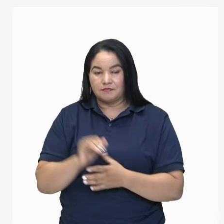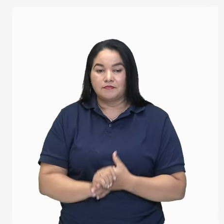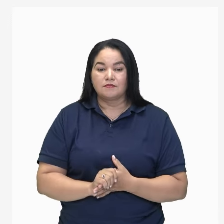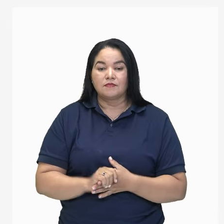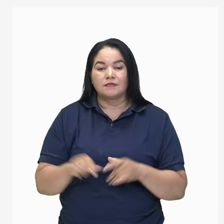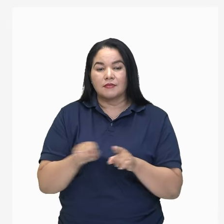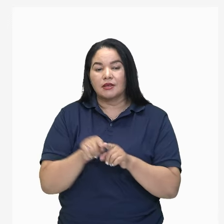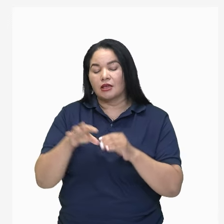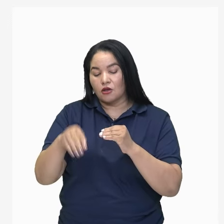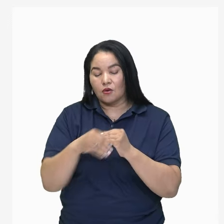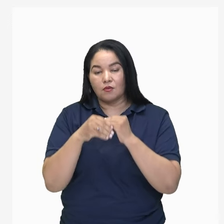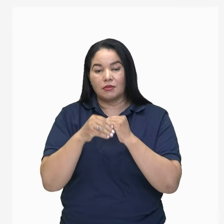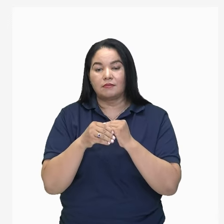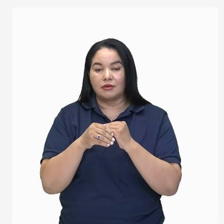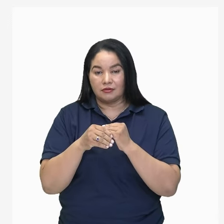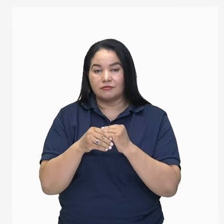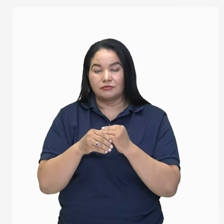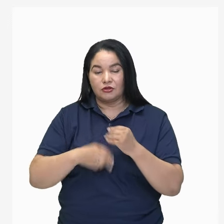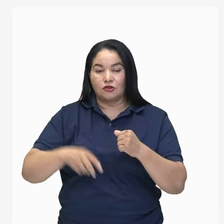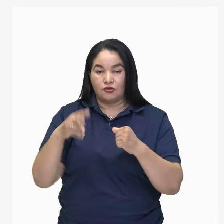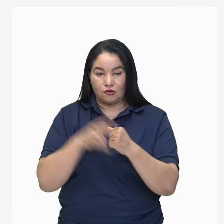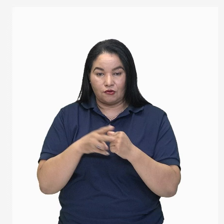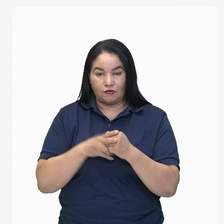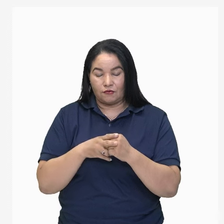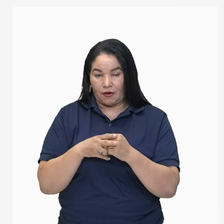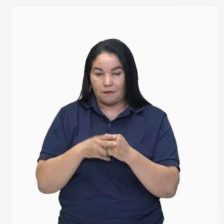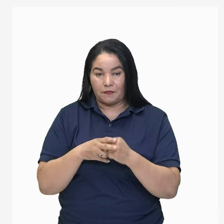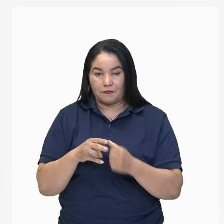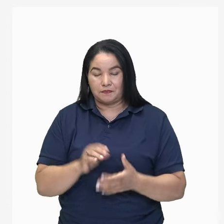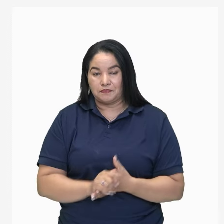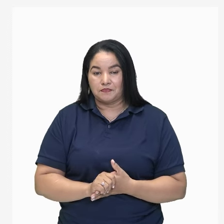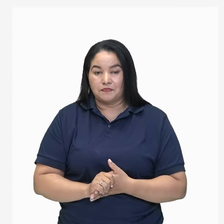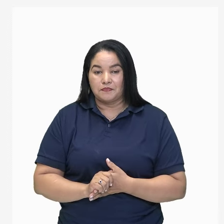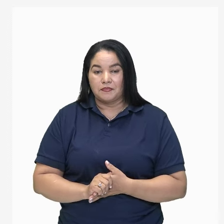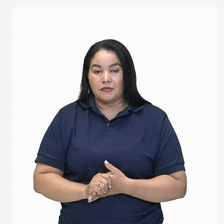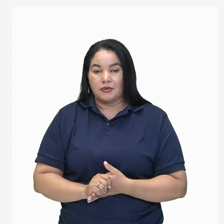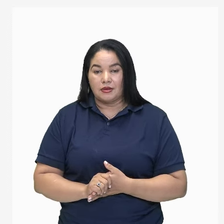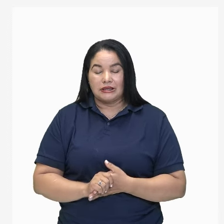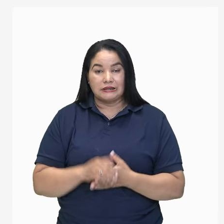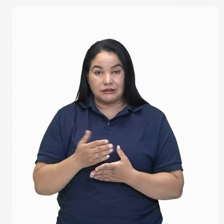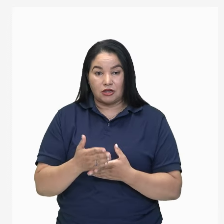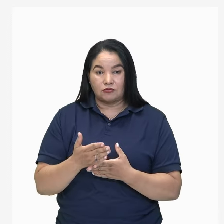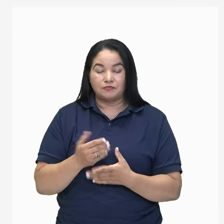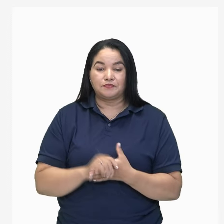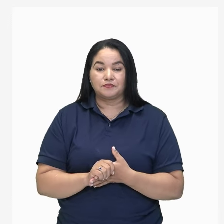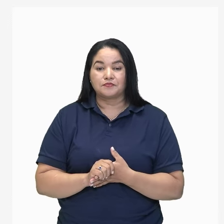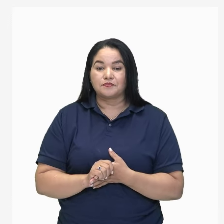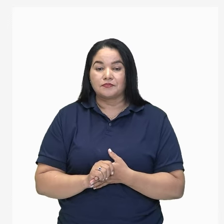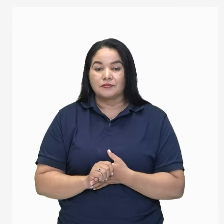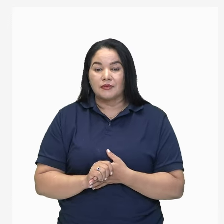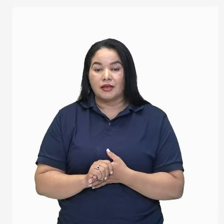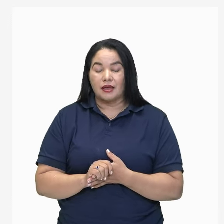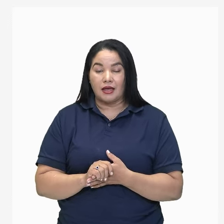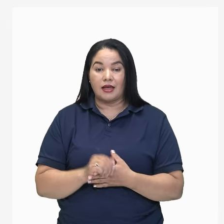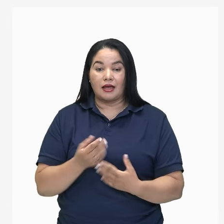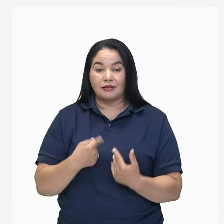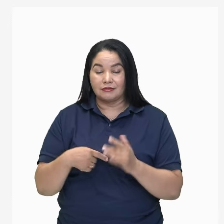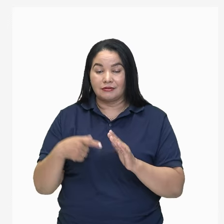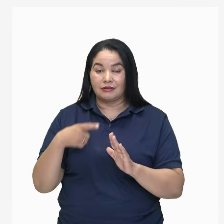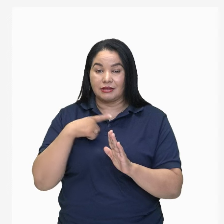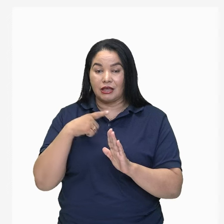o complemento do verbo transitivo indireto e ele possui a preposição. A diferença é essa, é a presença